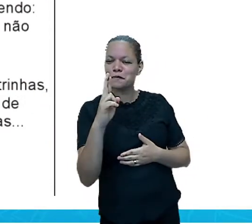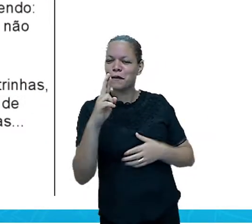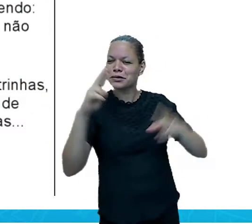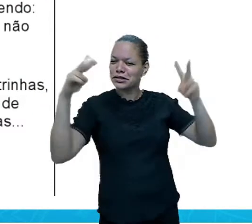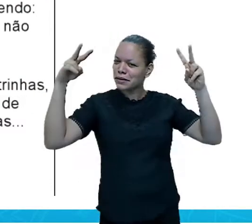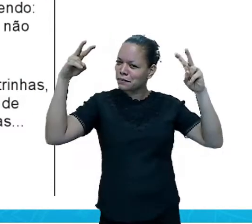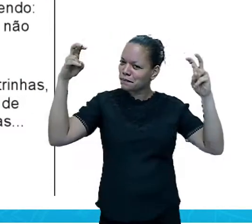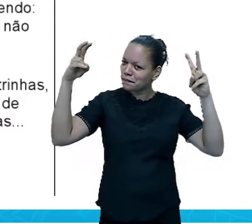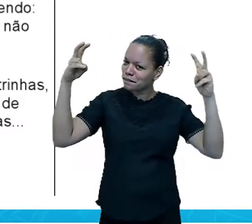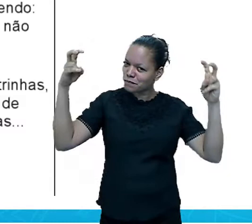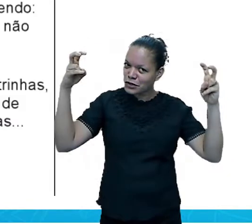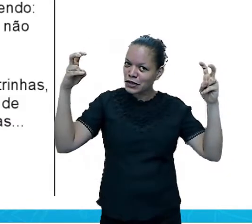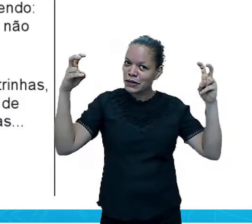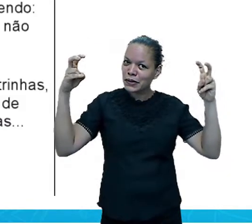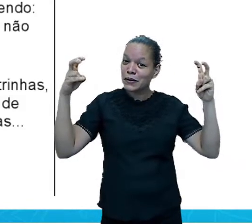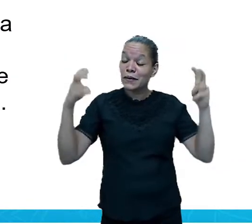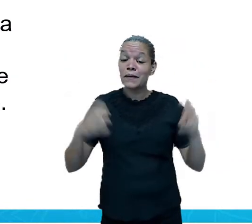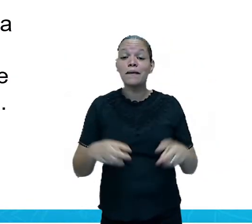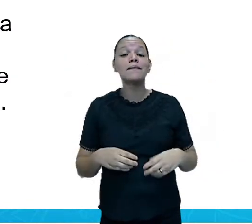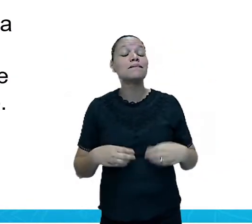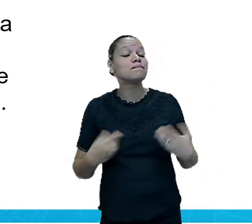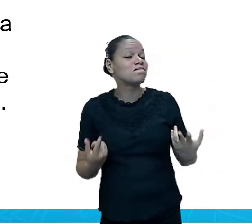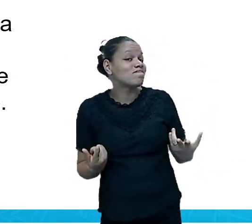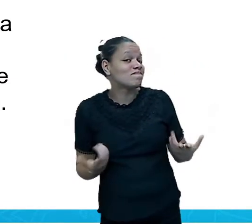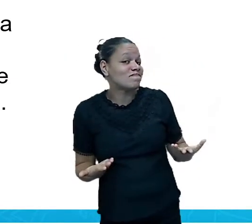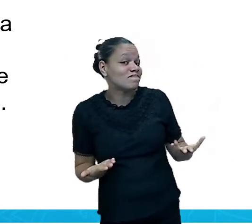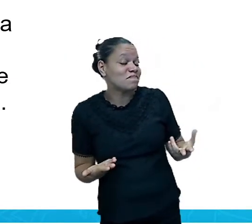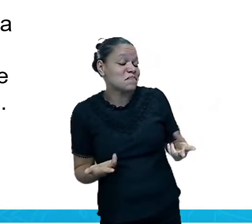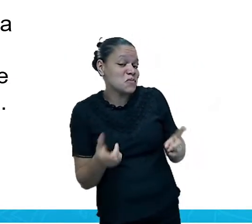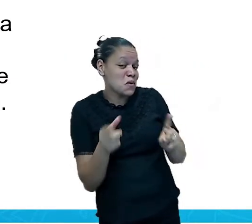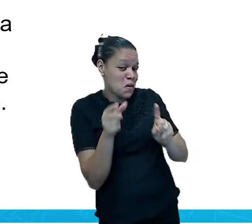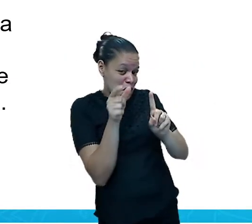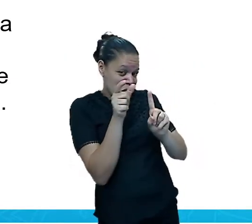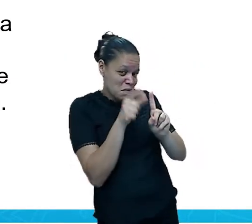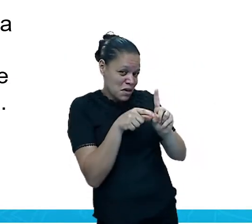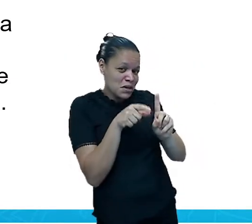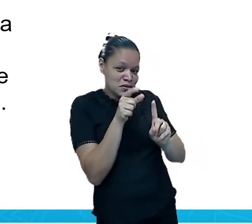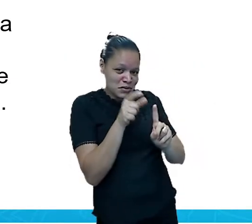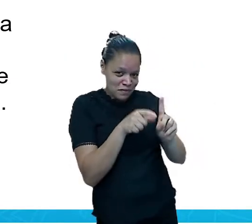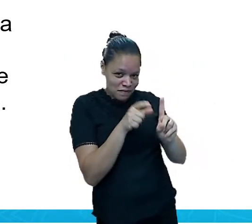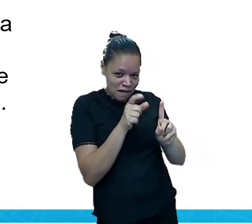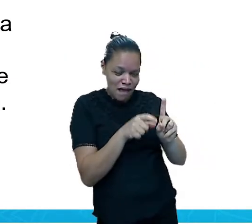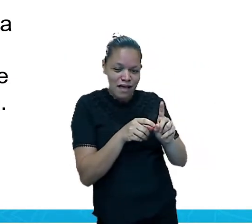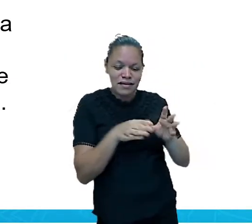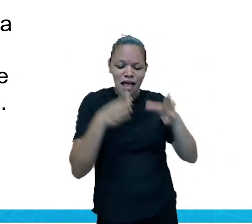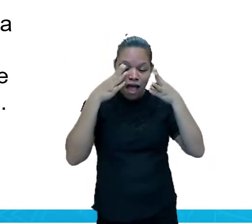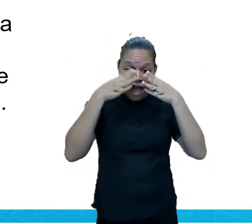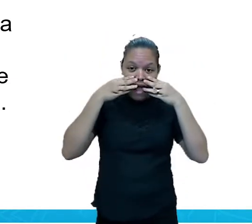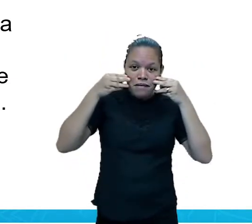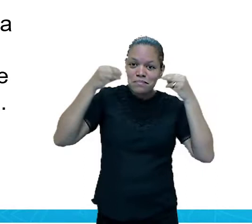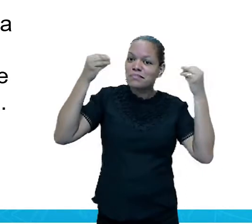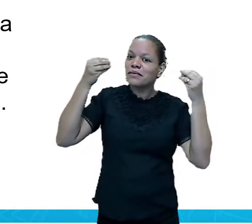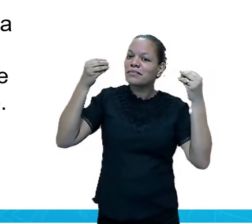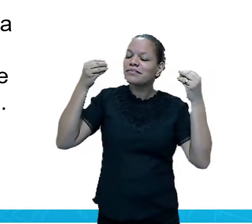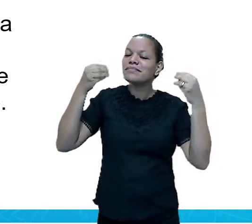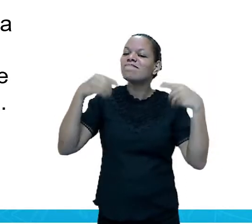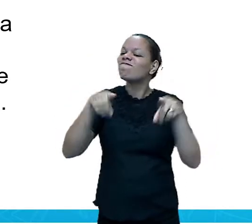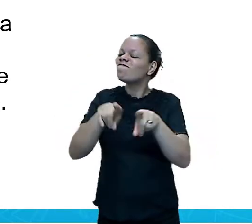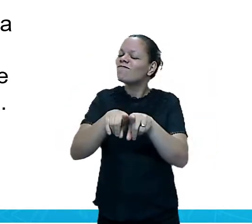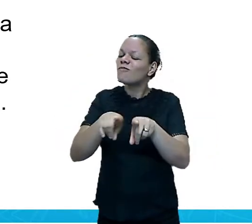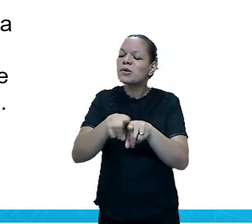da atividade 1. Quais são os personagens? A raposa e o